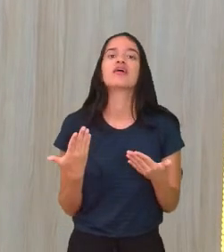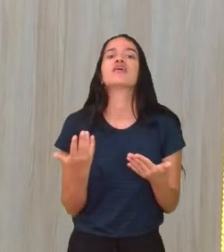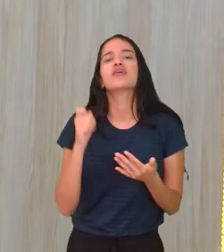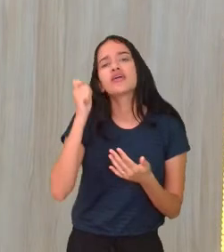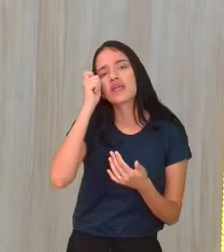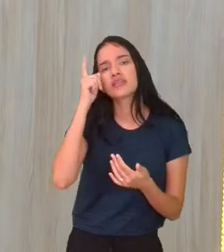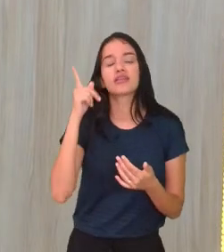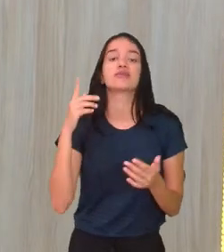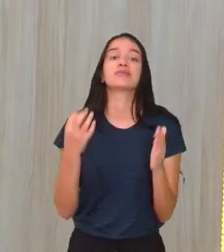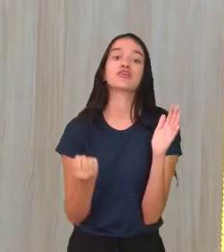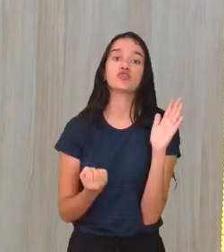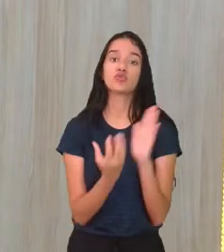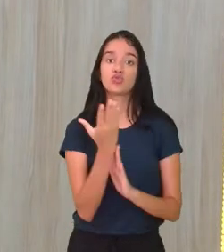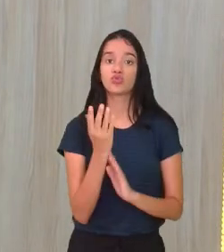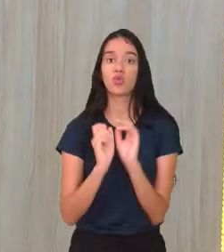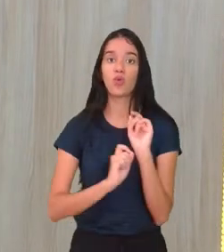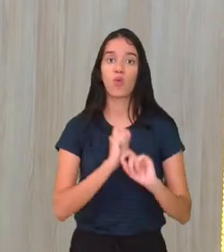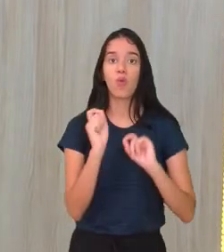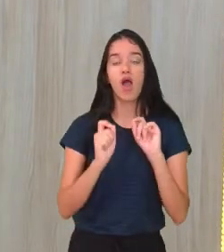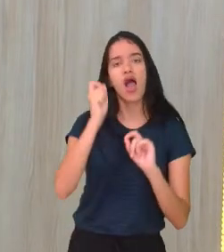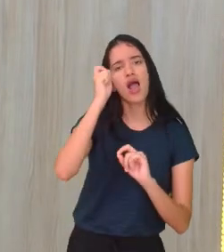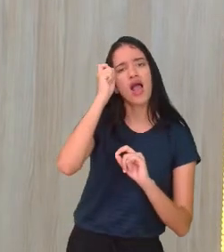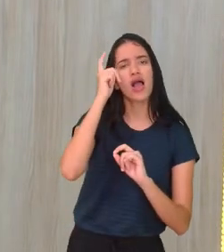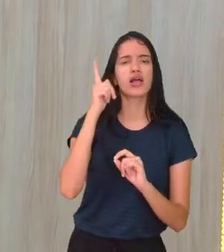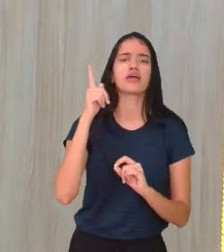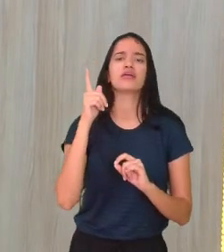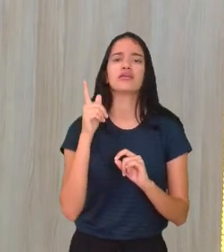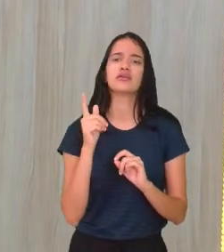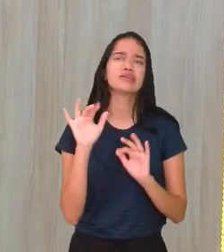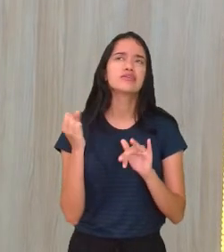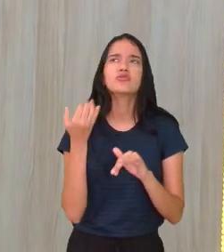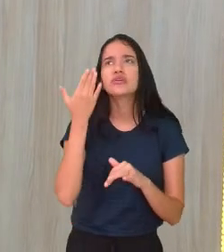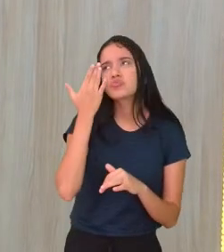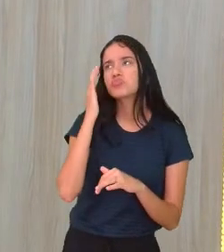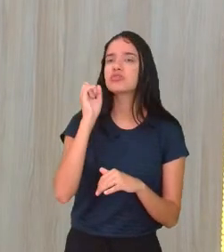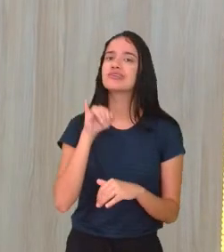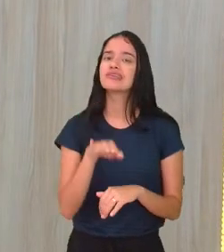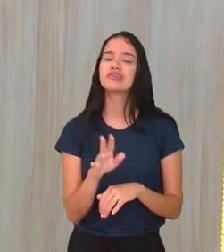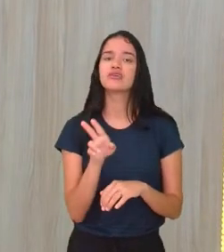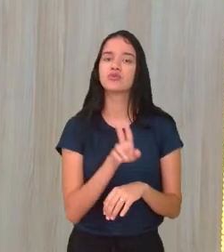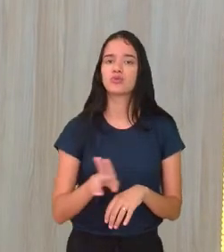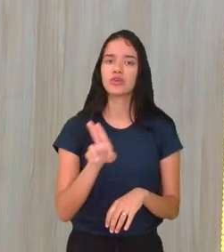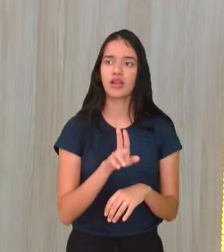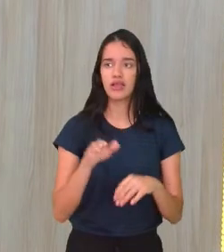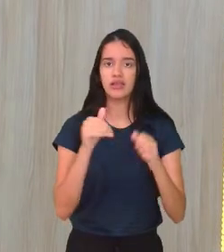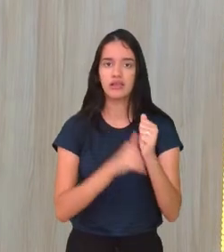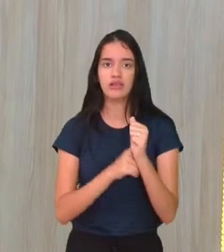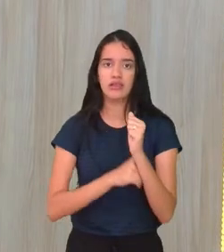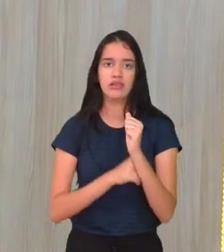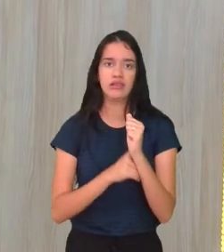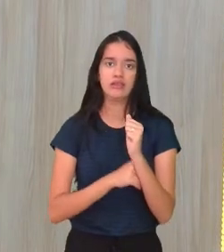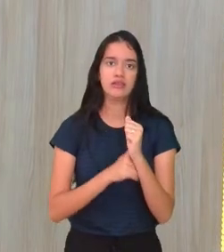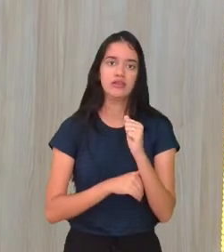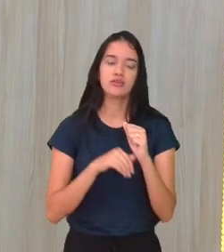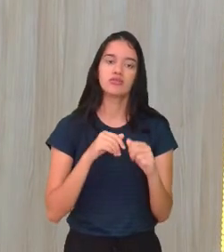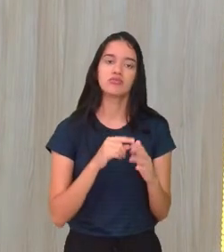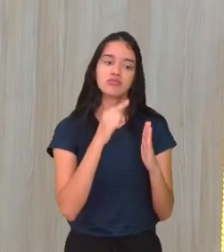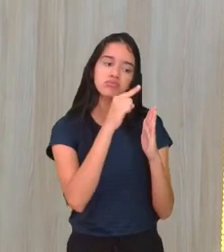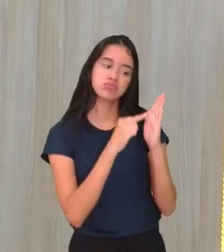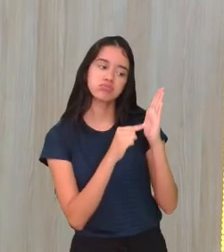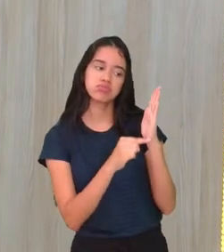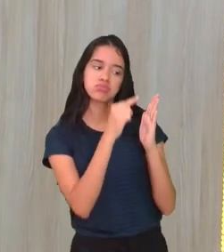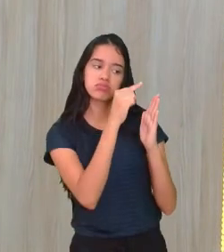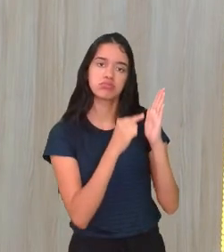essa ideia também que surgiu a ideia do, não sei se alguém utiliza ainda, da senha que você riscava.